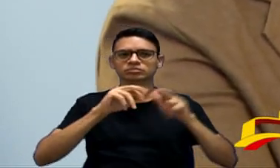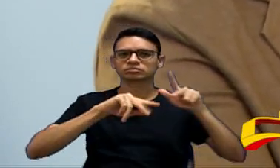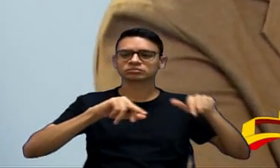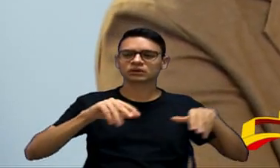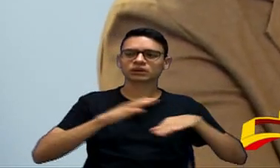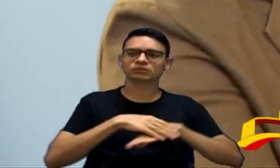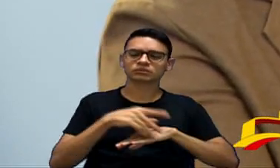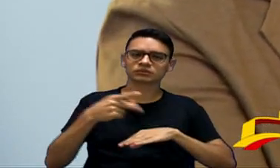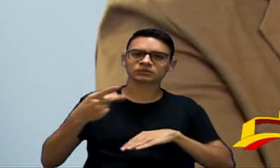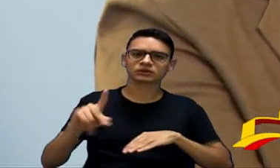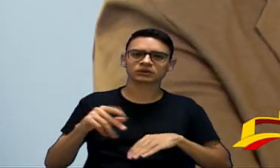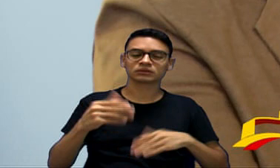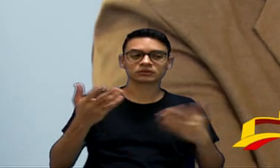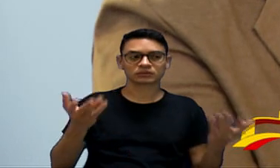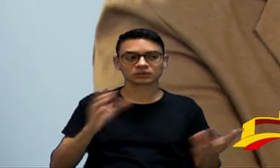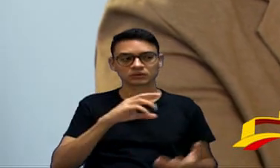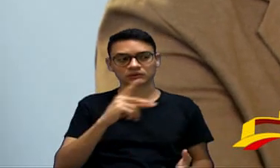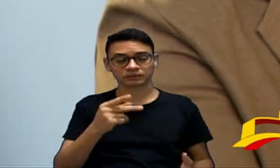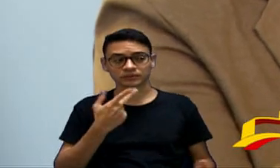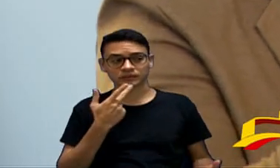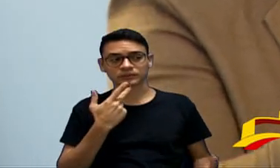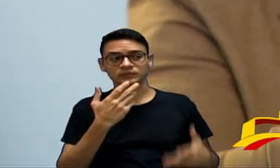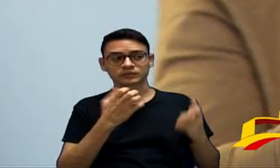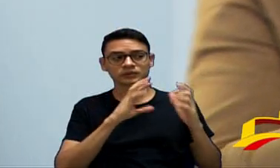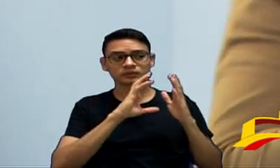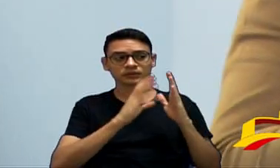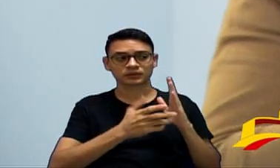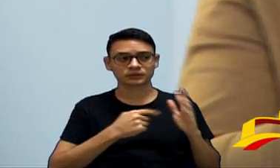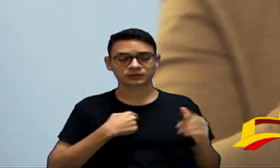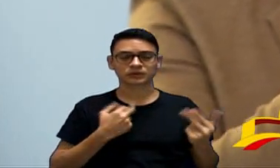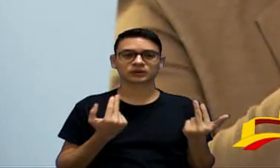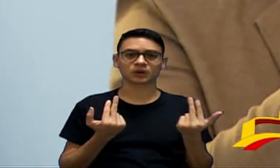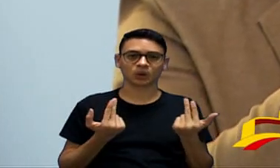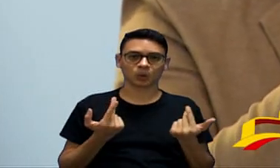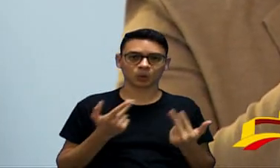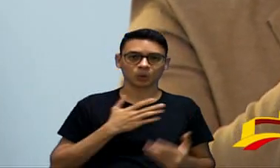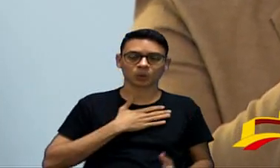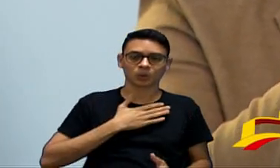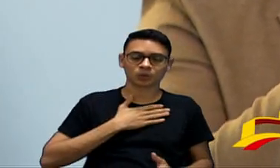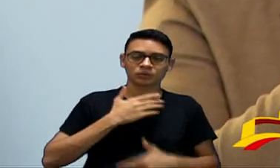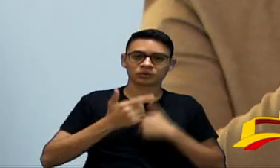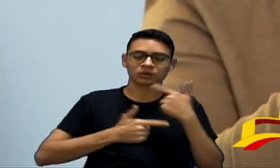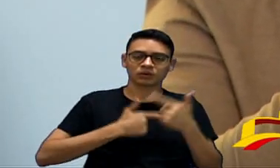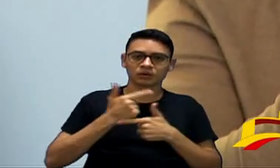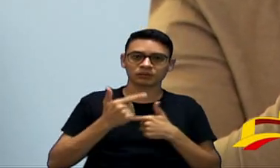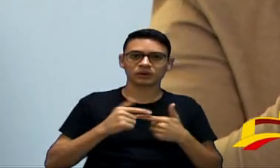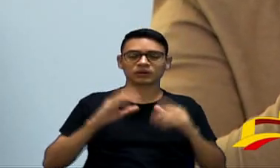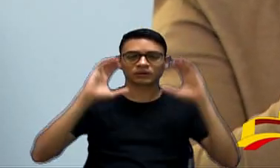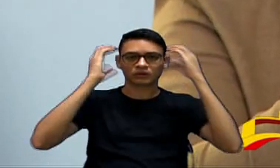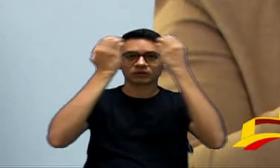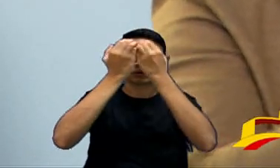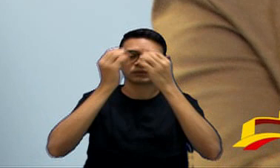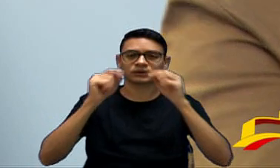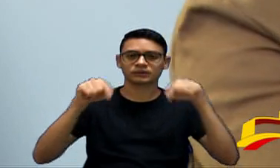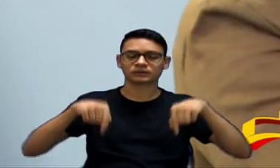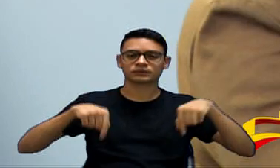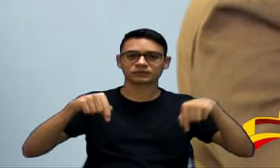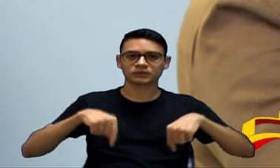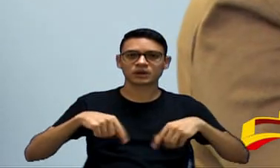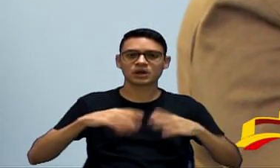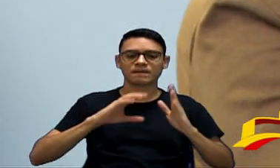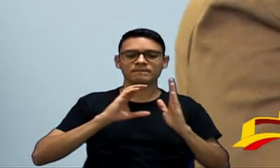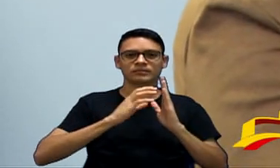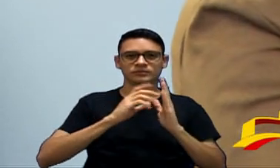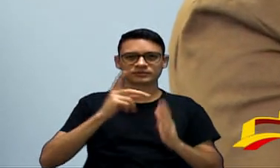Passo, nobre colega, do Republicanos aqui, meu colega de trabalho aqui na Câmara, o